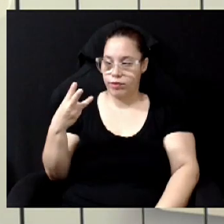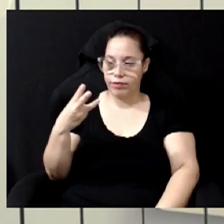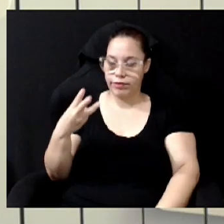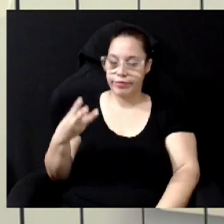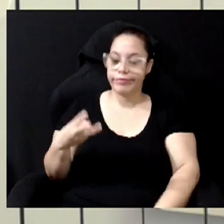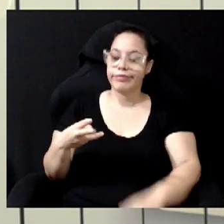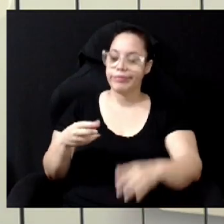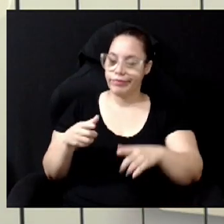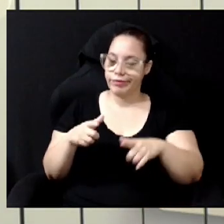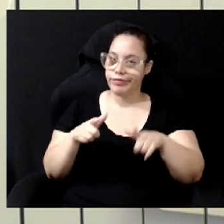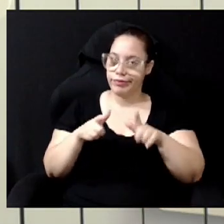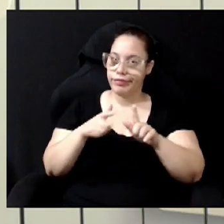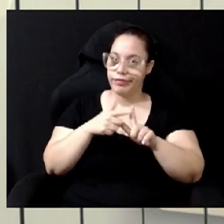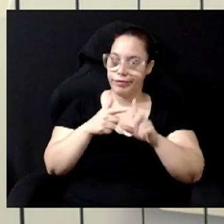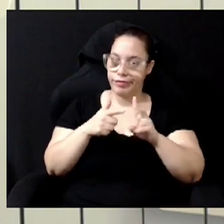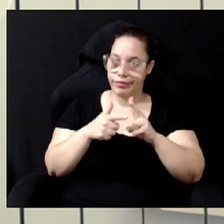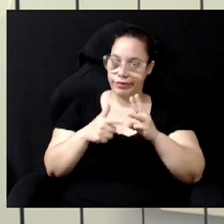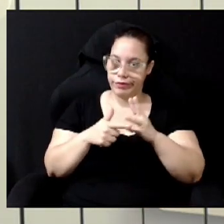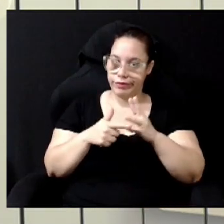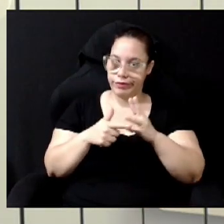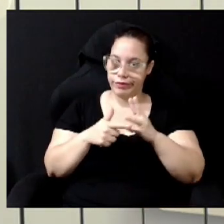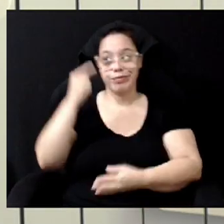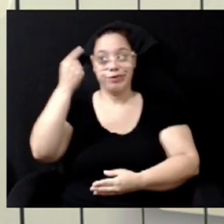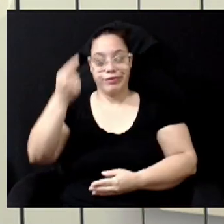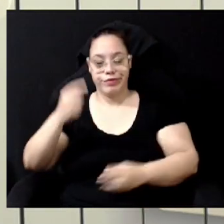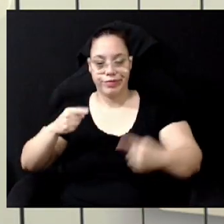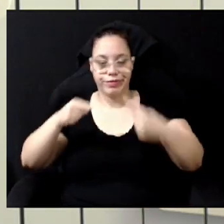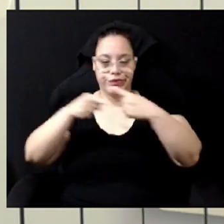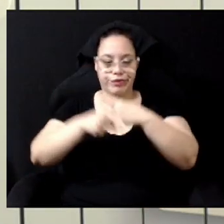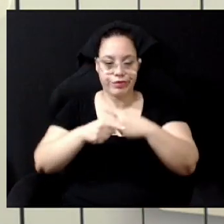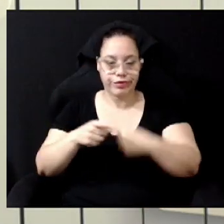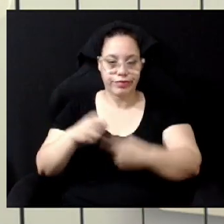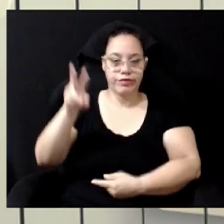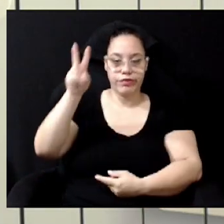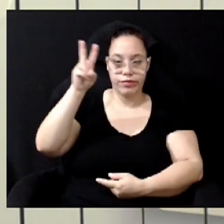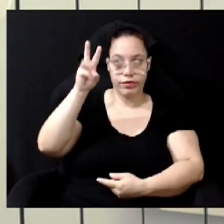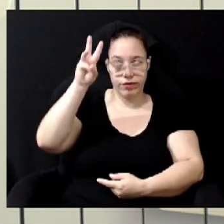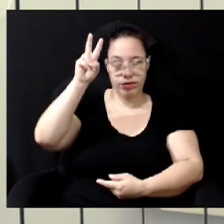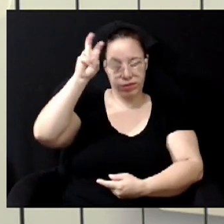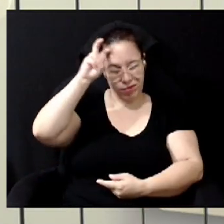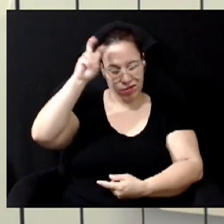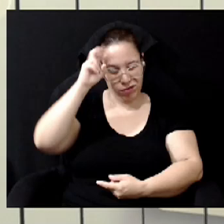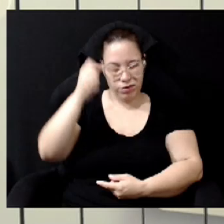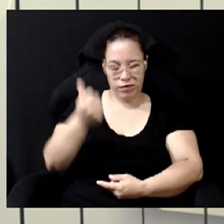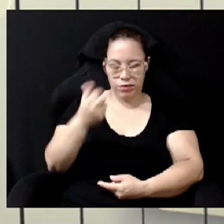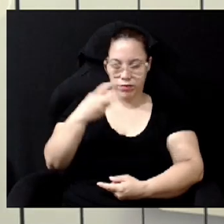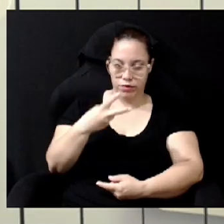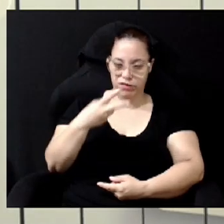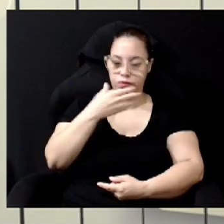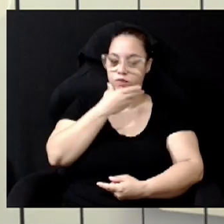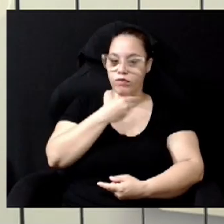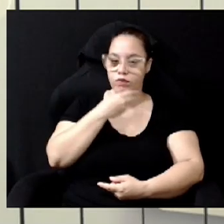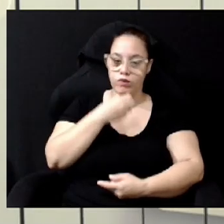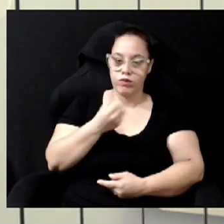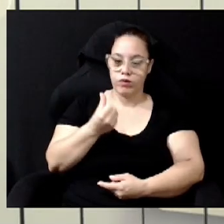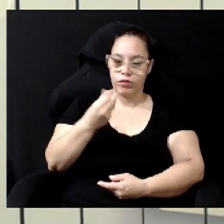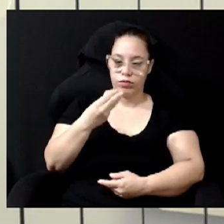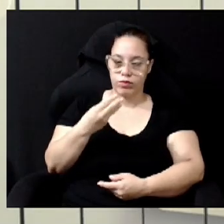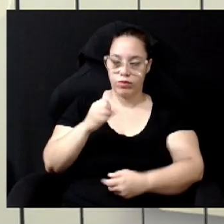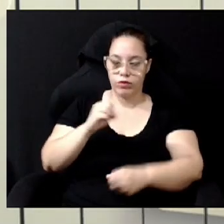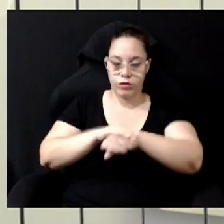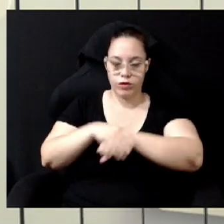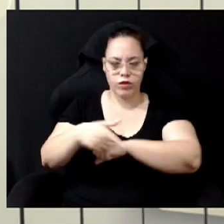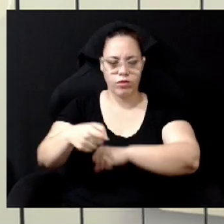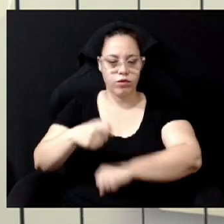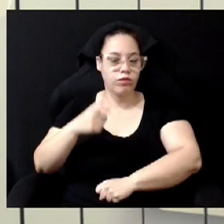E na próxima rodada, enfrenta nesta quinta-feira, dia 12 de dezembro, às 6h30 da noite, aqui em Campinas, no ginásio